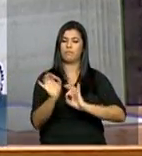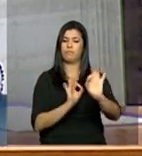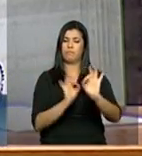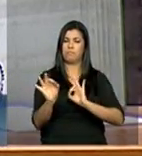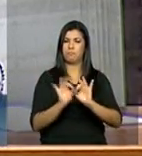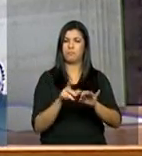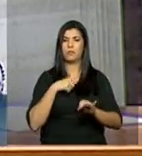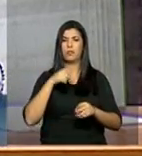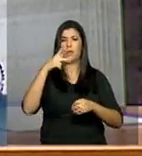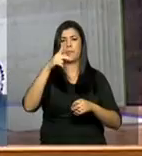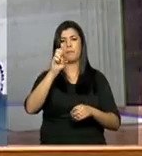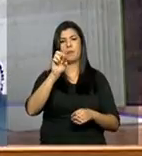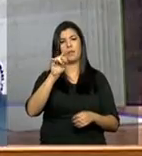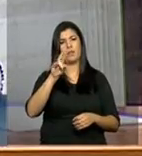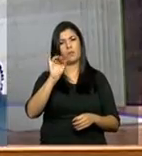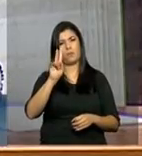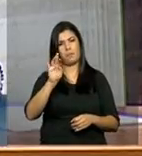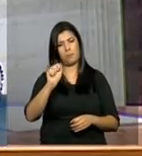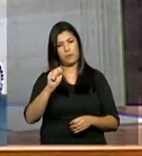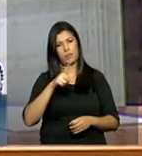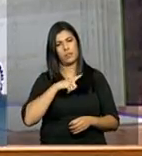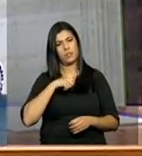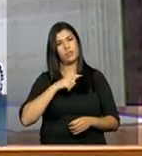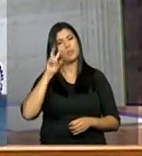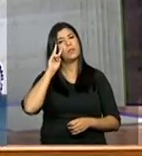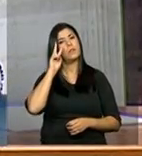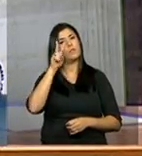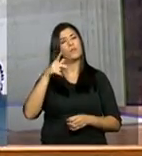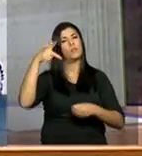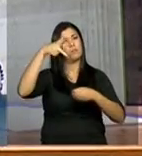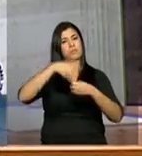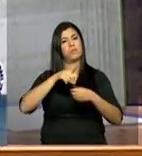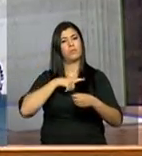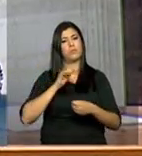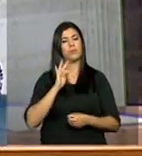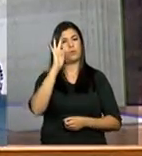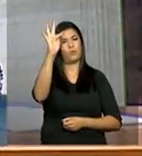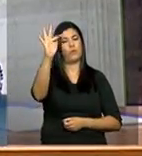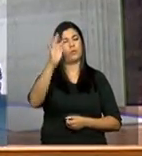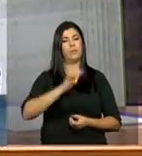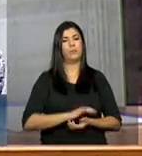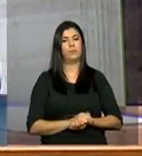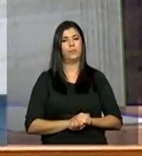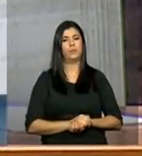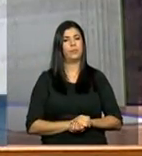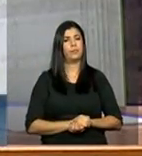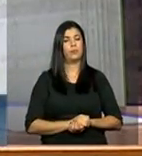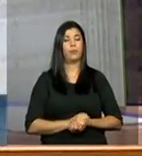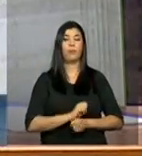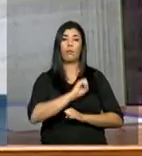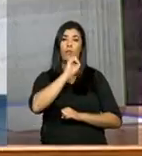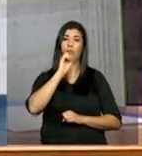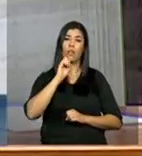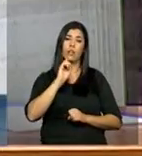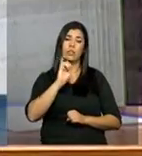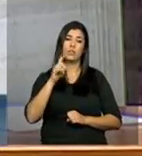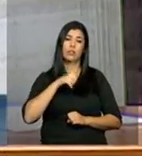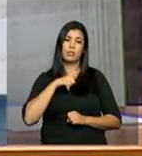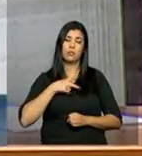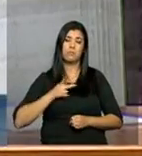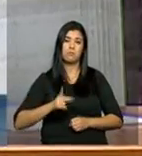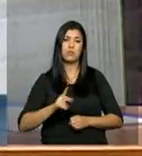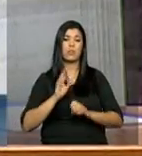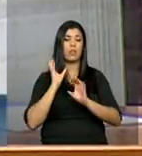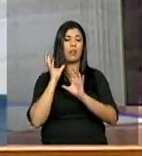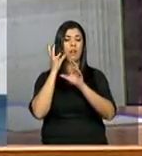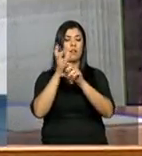de negócios que a Petrobras tem prevista para os próximos anos. É claro que todo ano a Petrobras faz a revisão